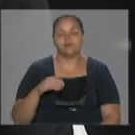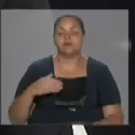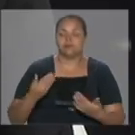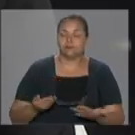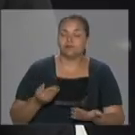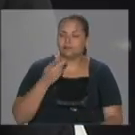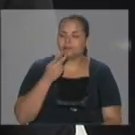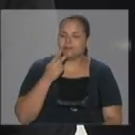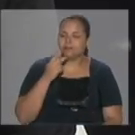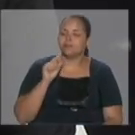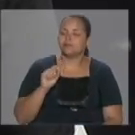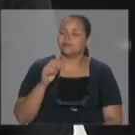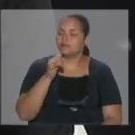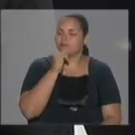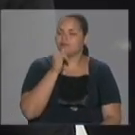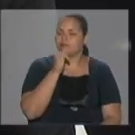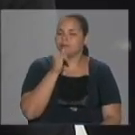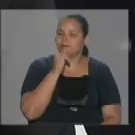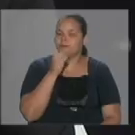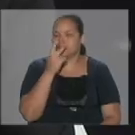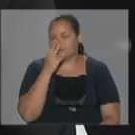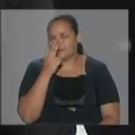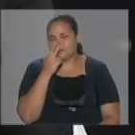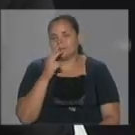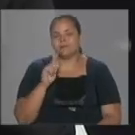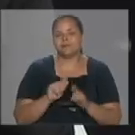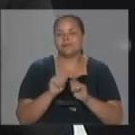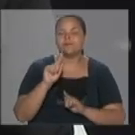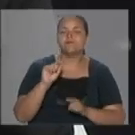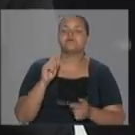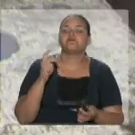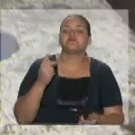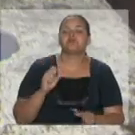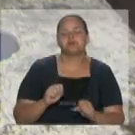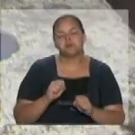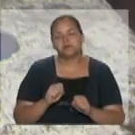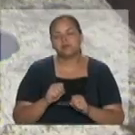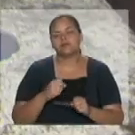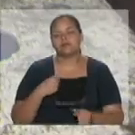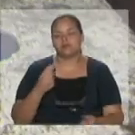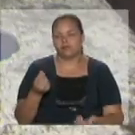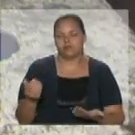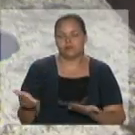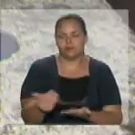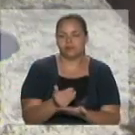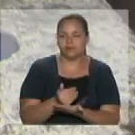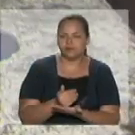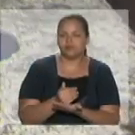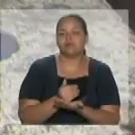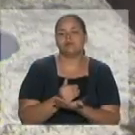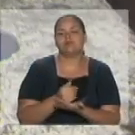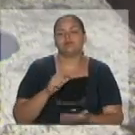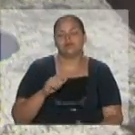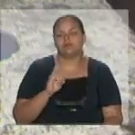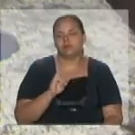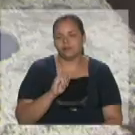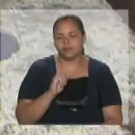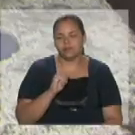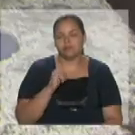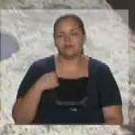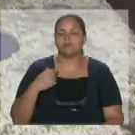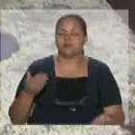pode dizer que é, por exemplo, uma estimativa do que o Rio poderia estar arrecadando, né, com esses